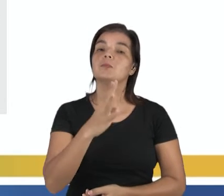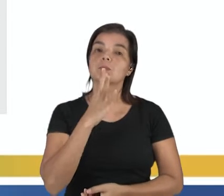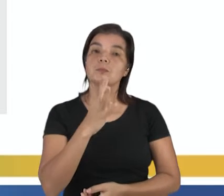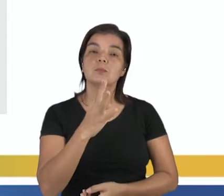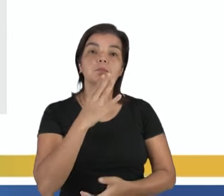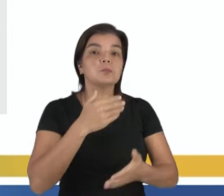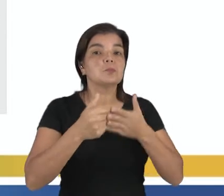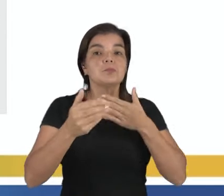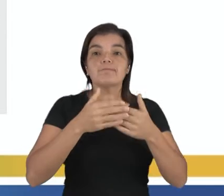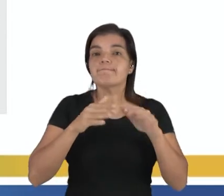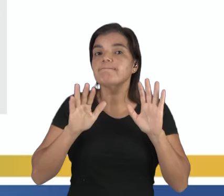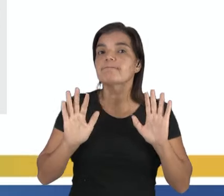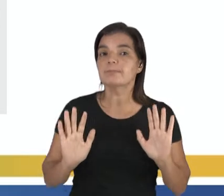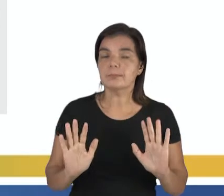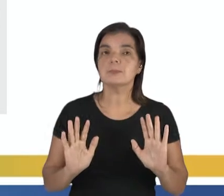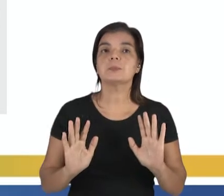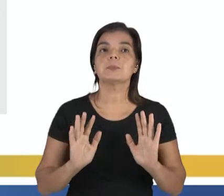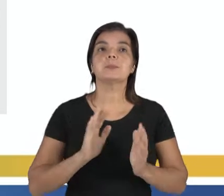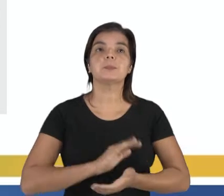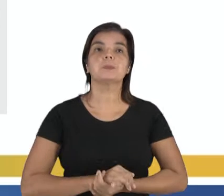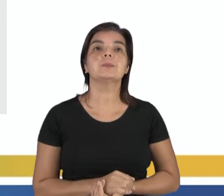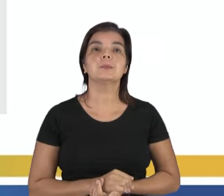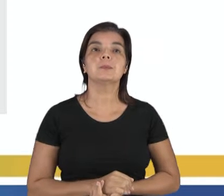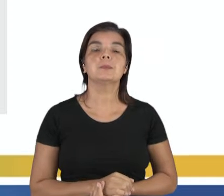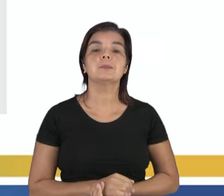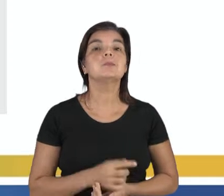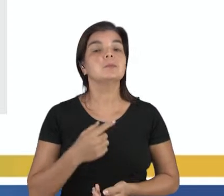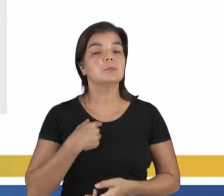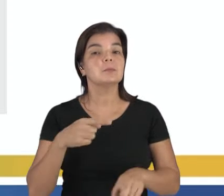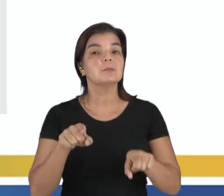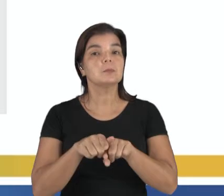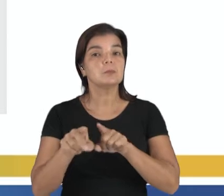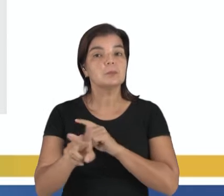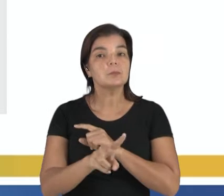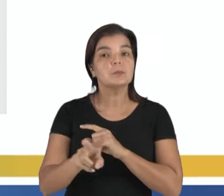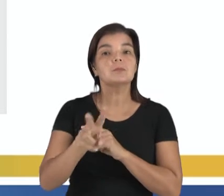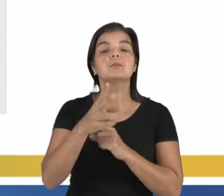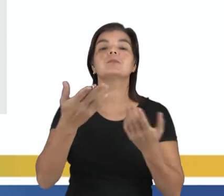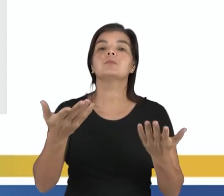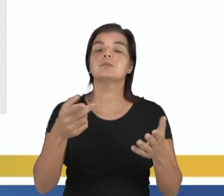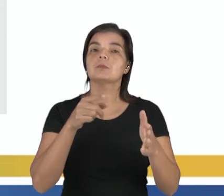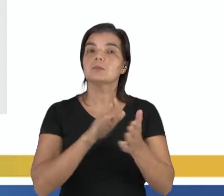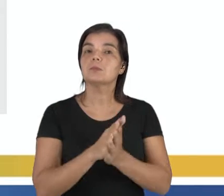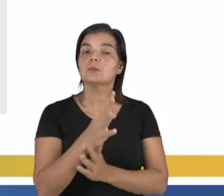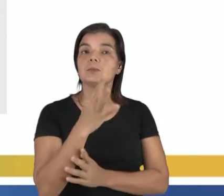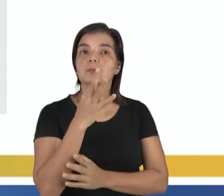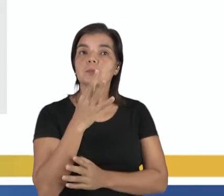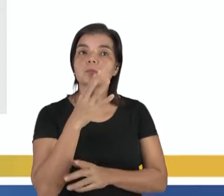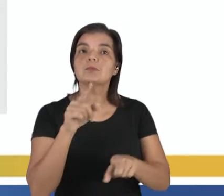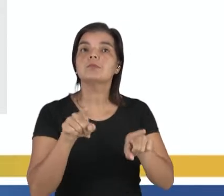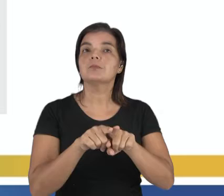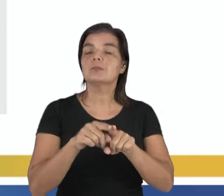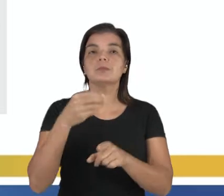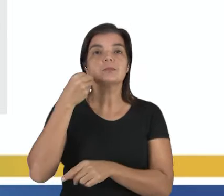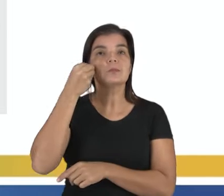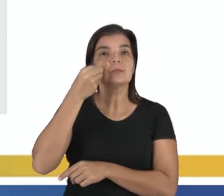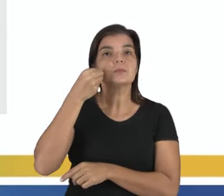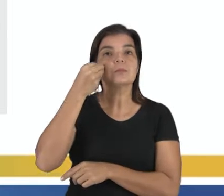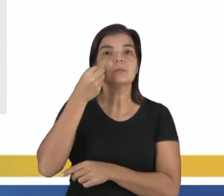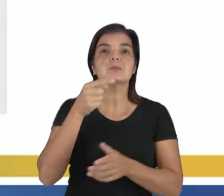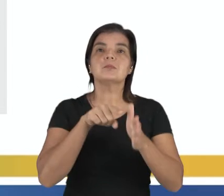então, qualquer tipo de conhecimento. Eles vinham com a valorização, né, do conhecimento a partir da experiência,